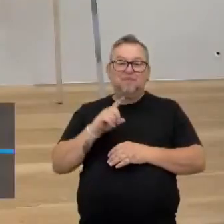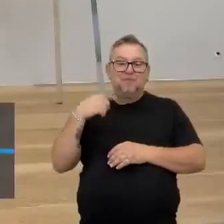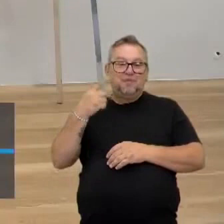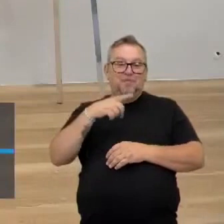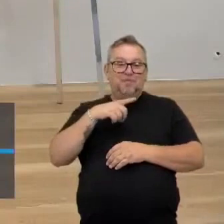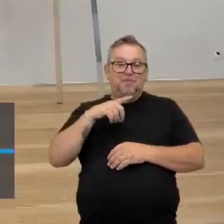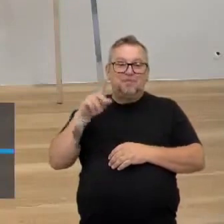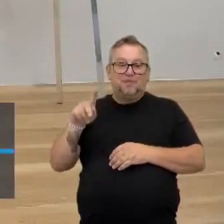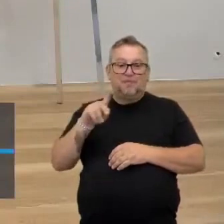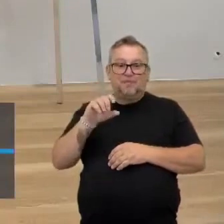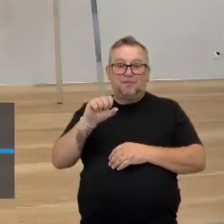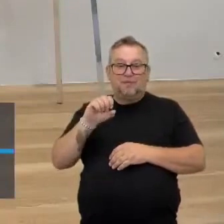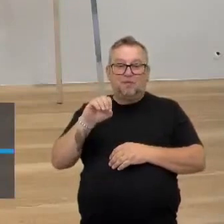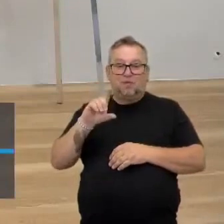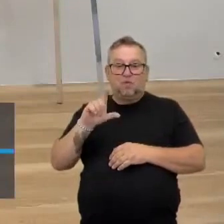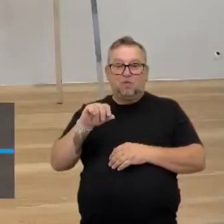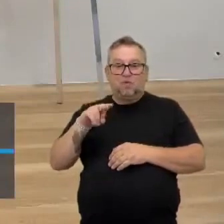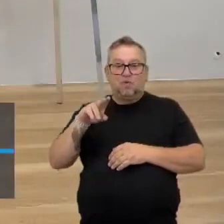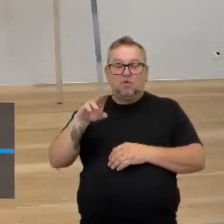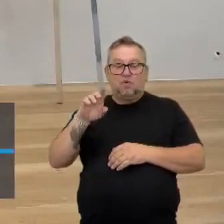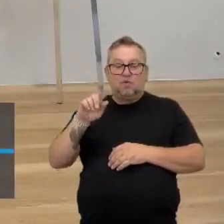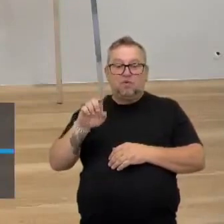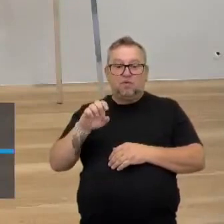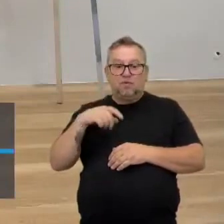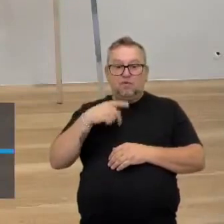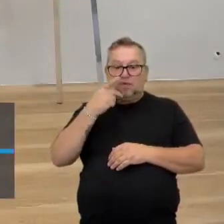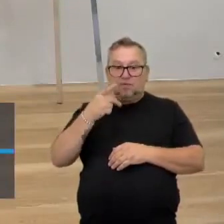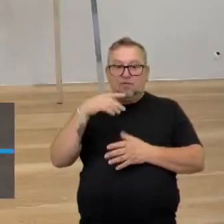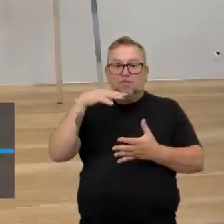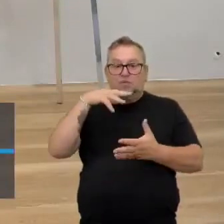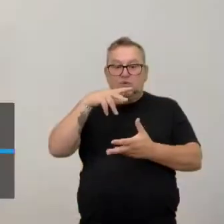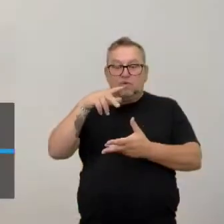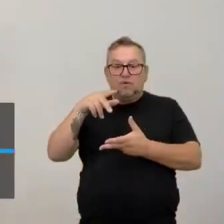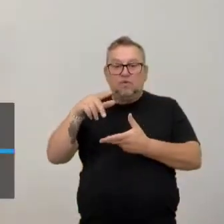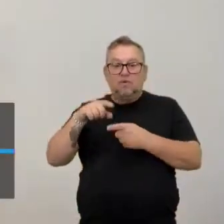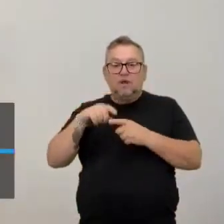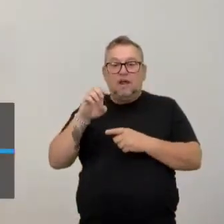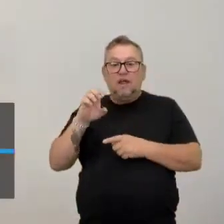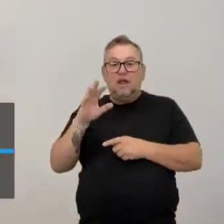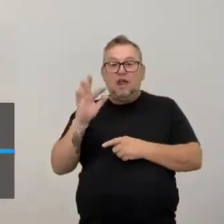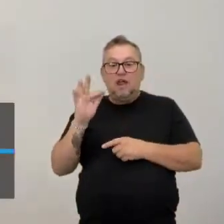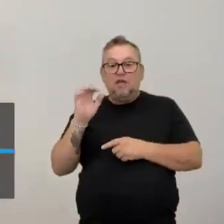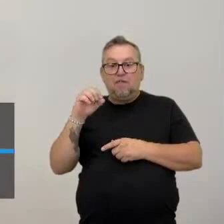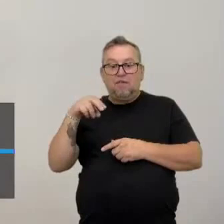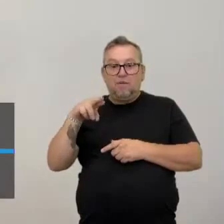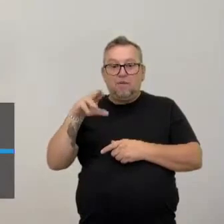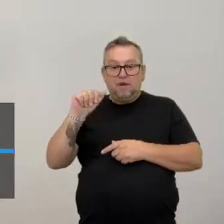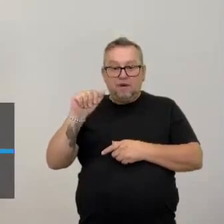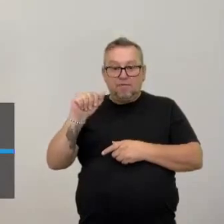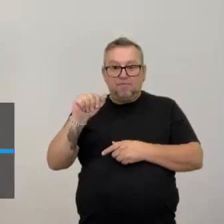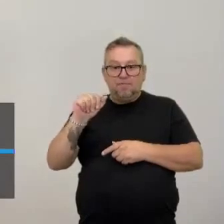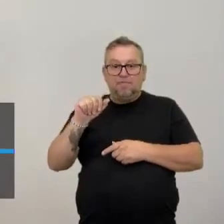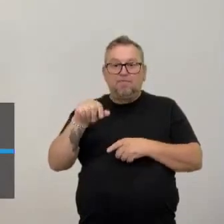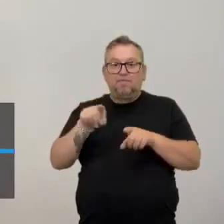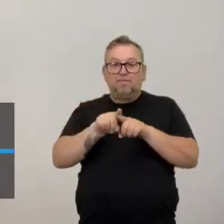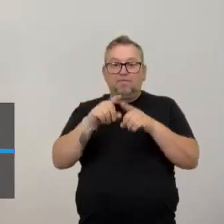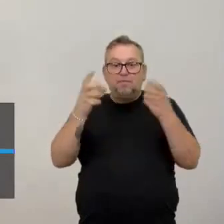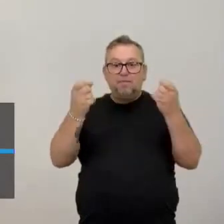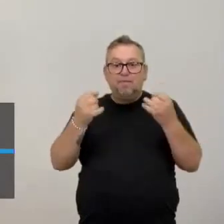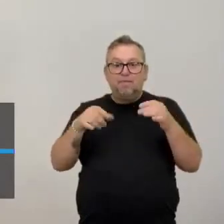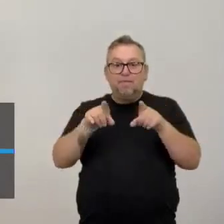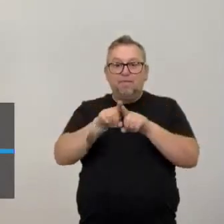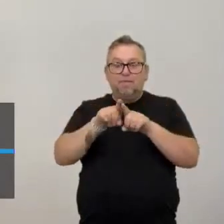aí a Pro Solange, que diz que o lambe-lambe é uma arte efêmera, né? Demonstrou, Sim. como nós estávamos comentando aqui